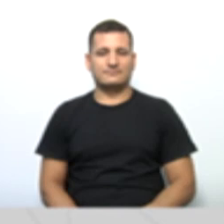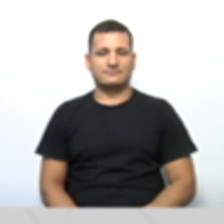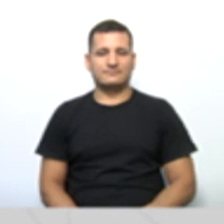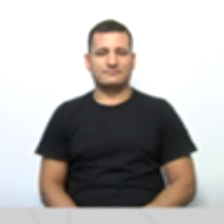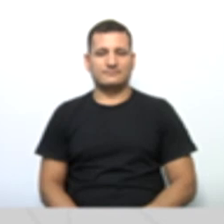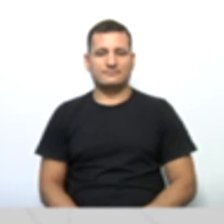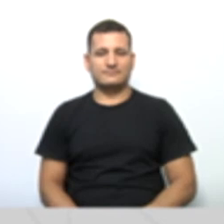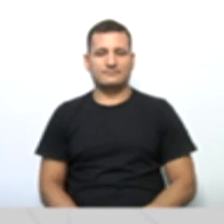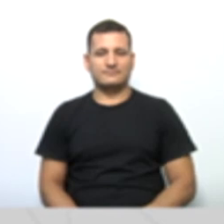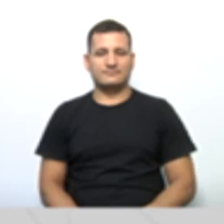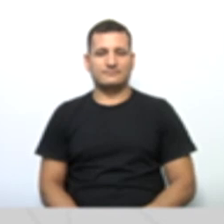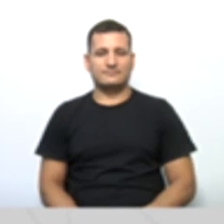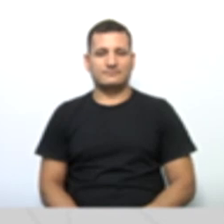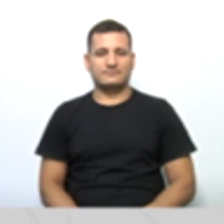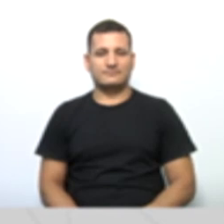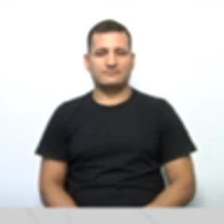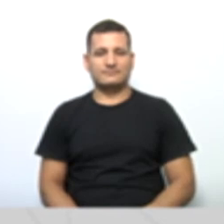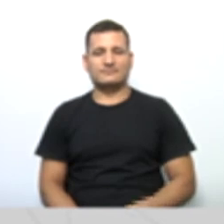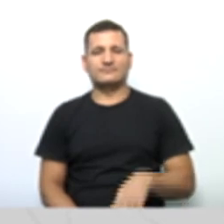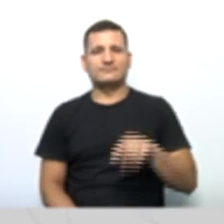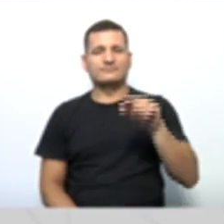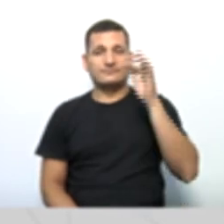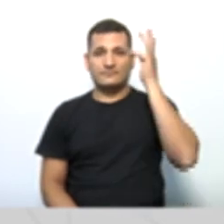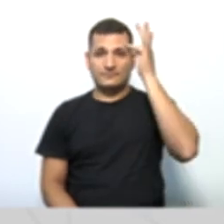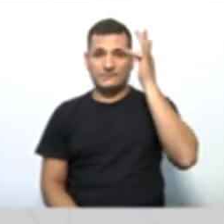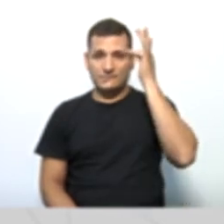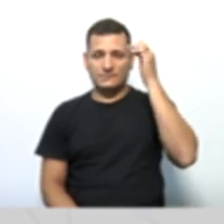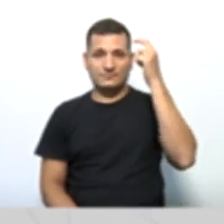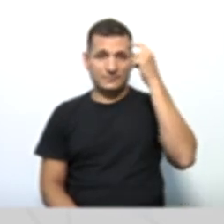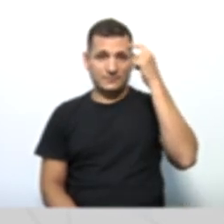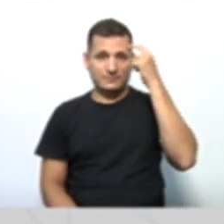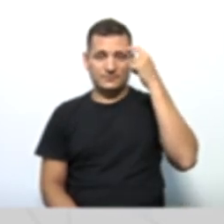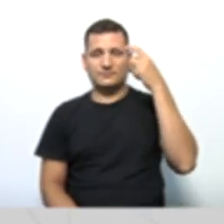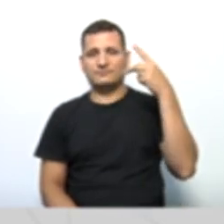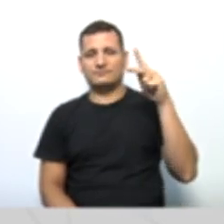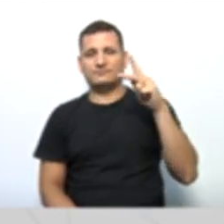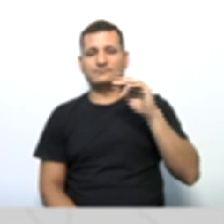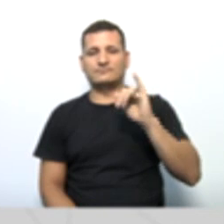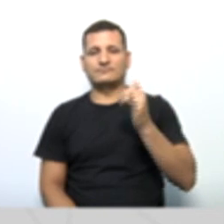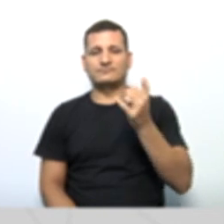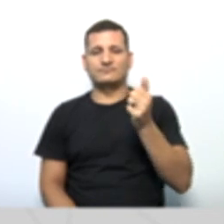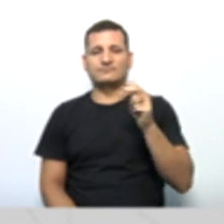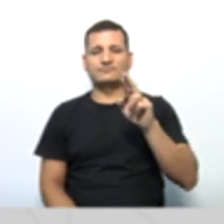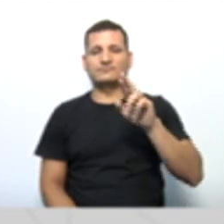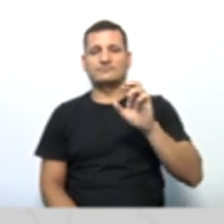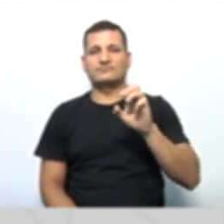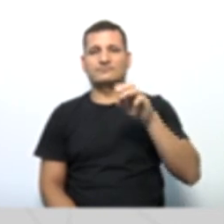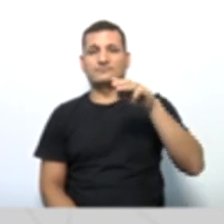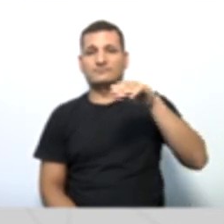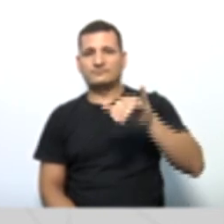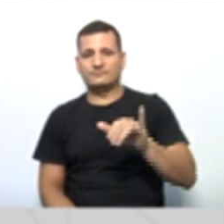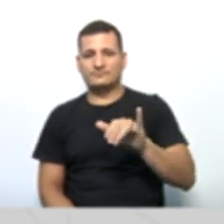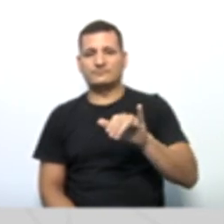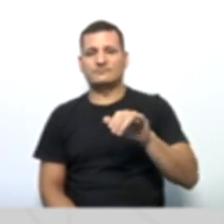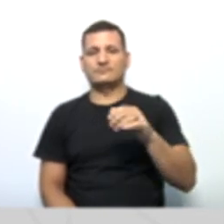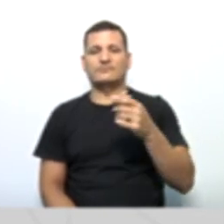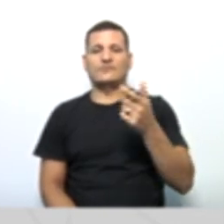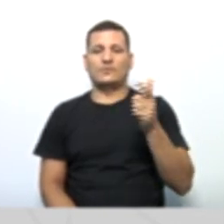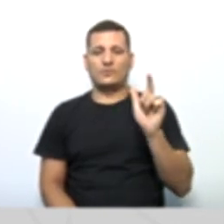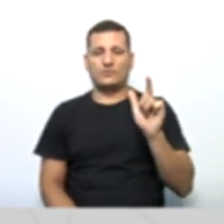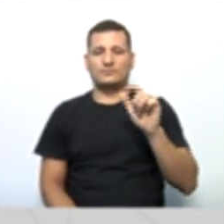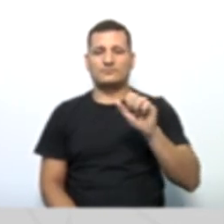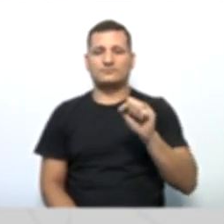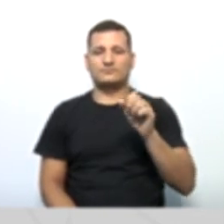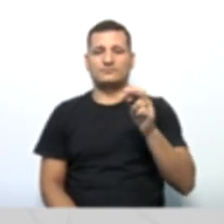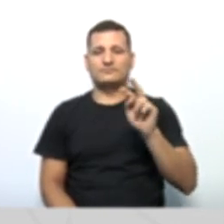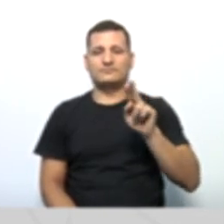que foi baseada na filosofia, no pensamento de Jeremy Bentham e de Stuart Mill, que eram dois ingleses que começaram